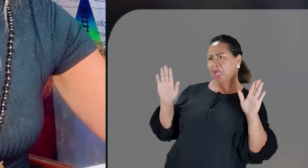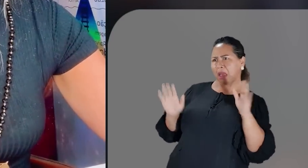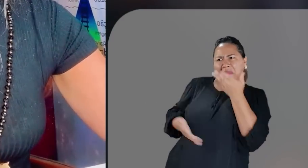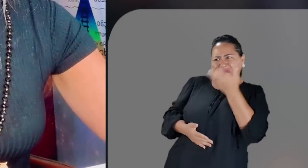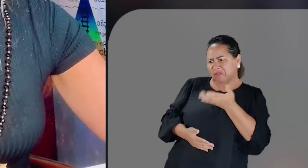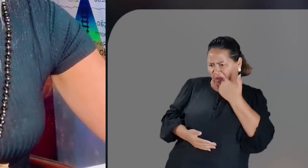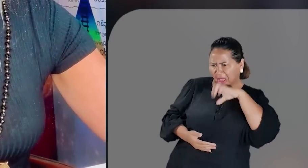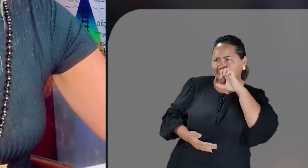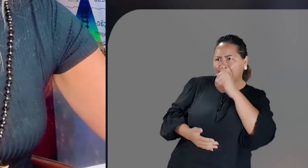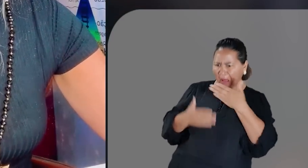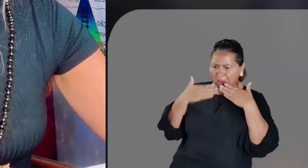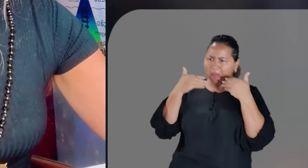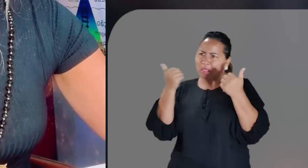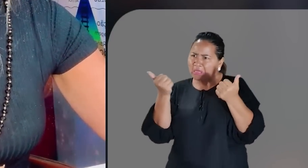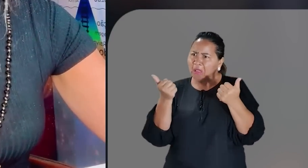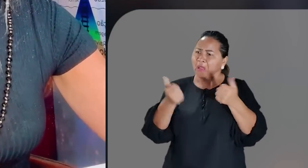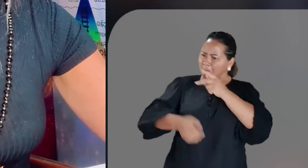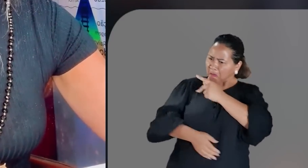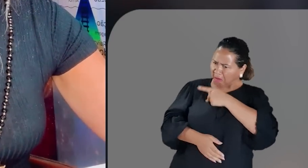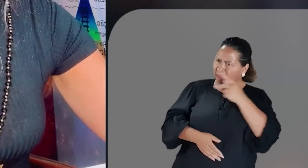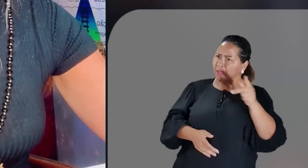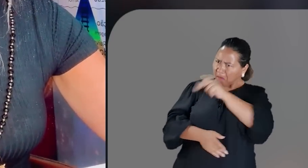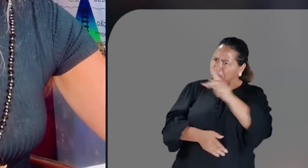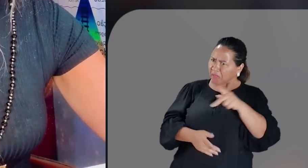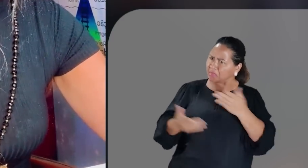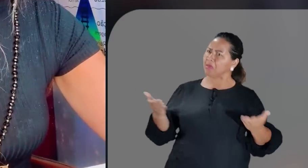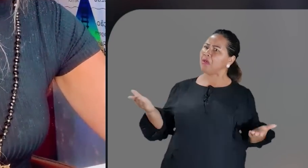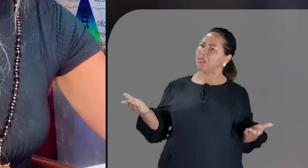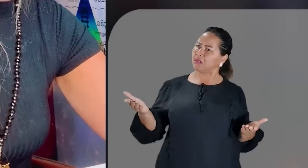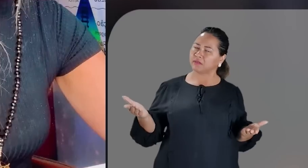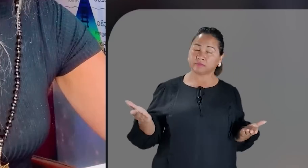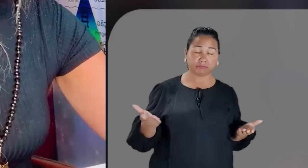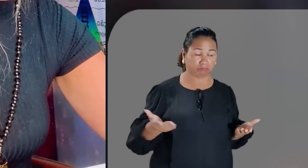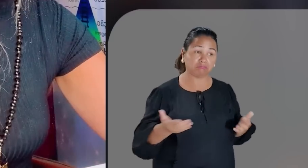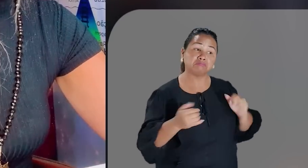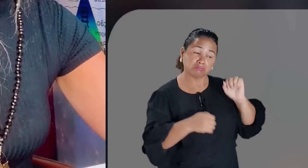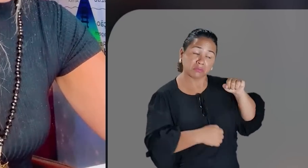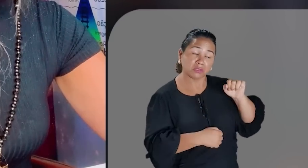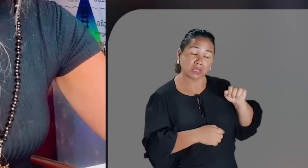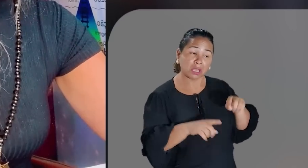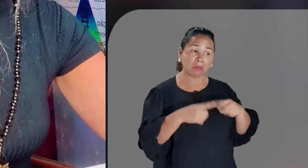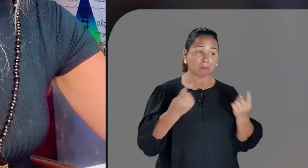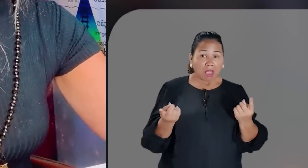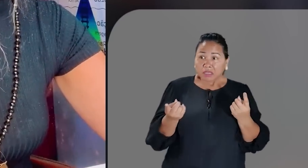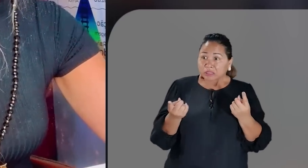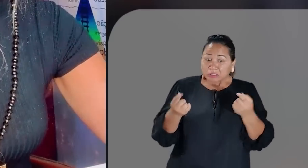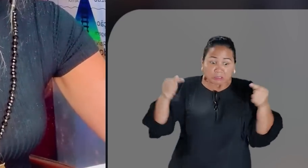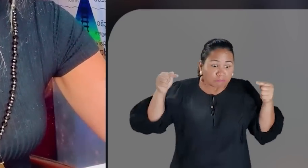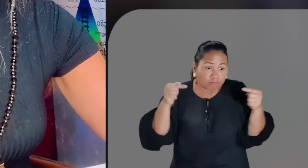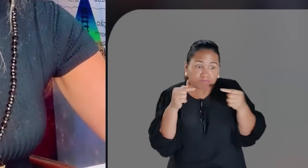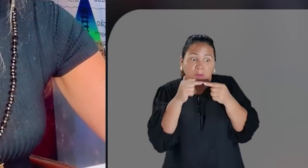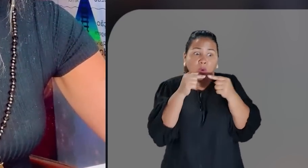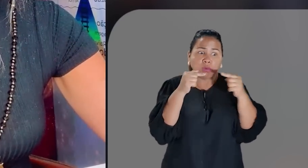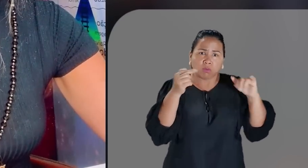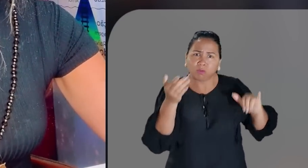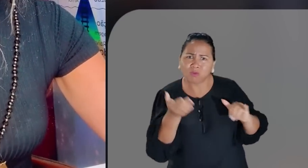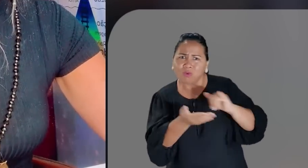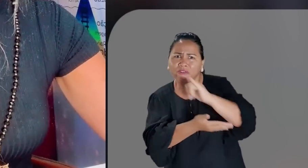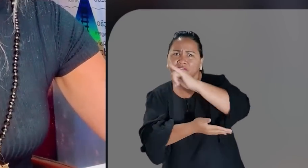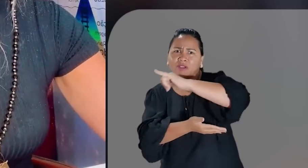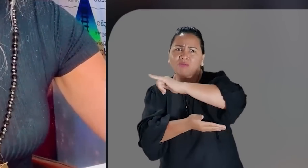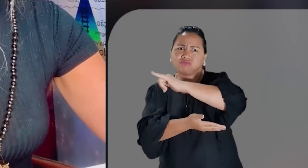sou. Por isso mesmo. Por isso que eu sei que eu não conseguiria cocriar um avião. Olha que interessante minha linha de